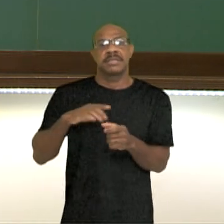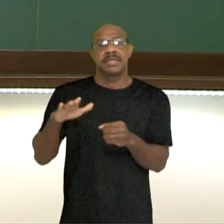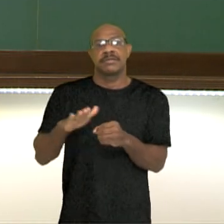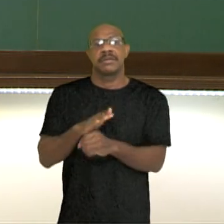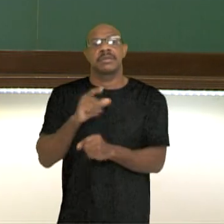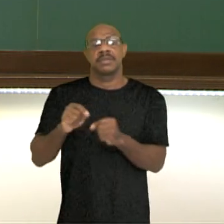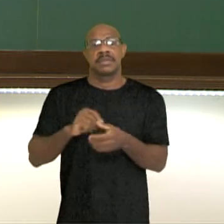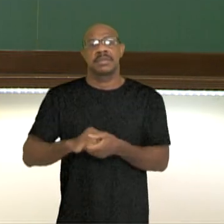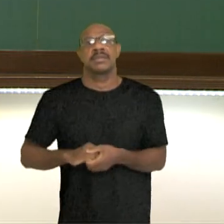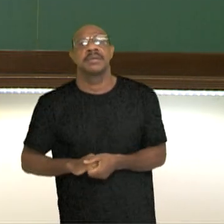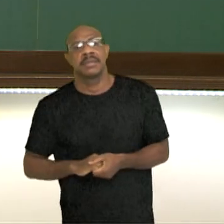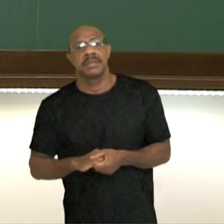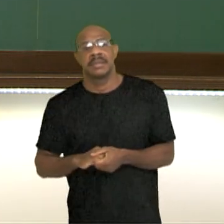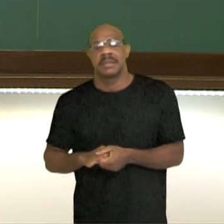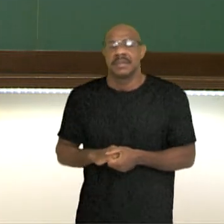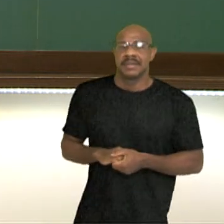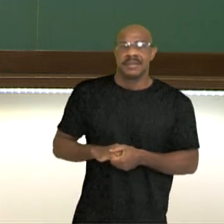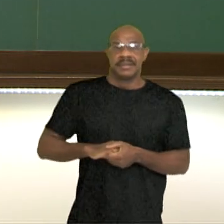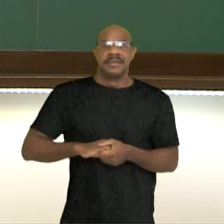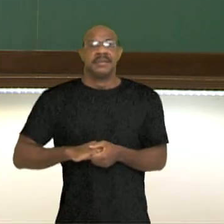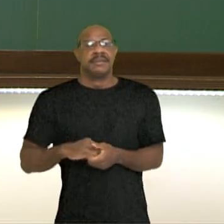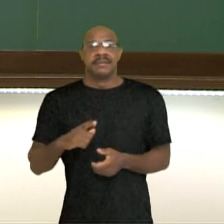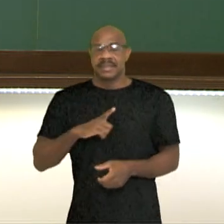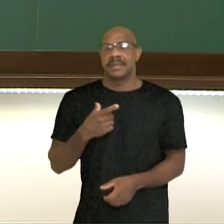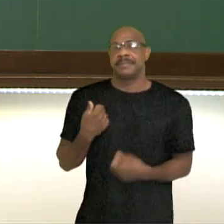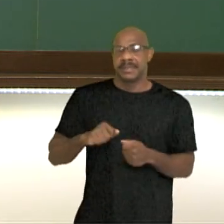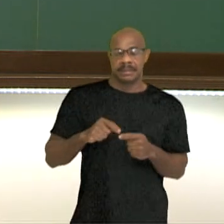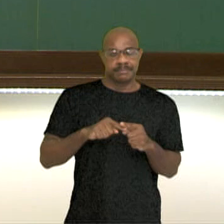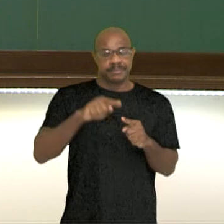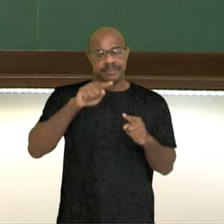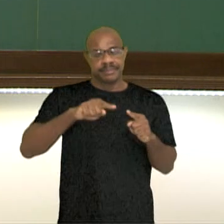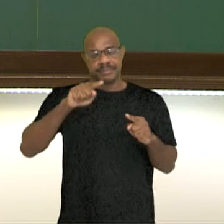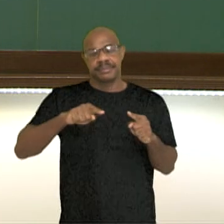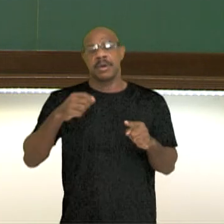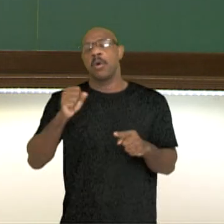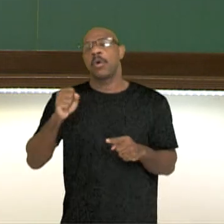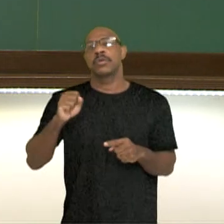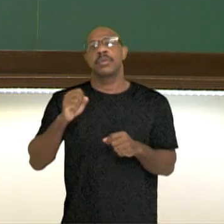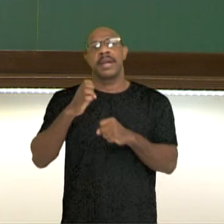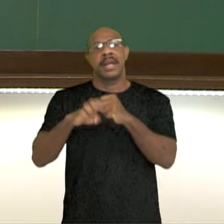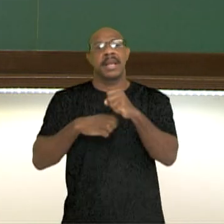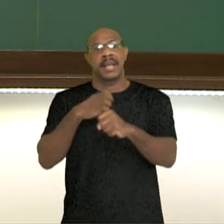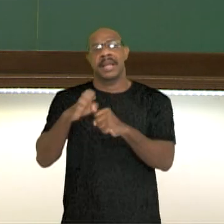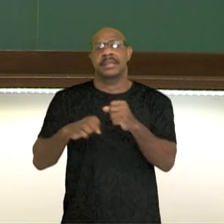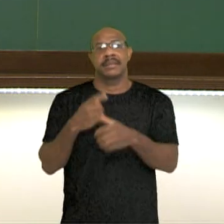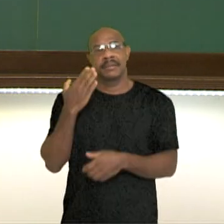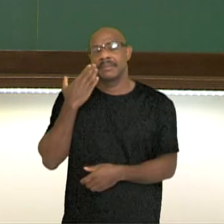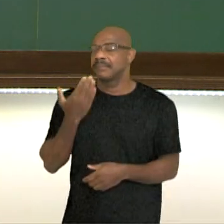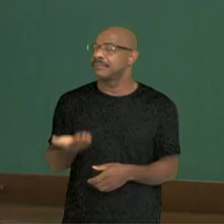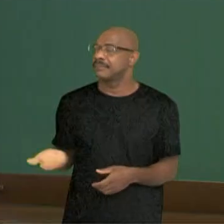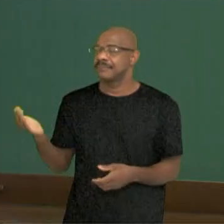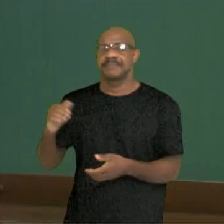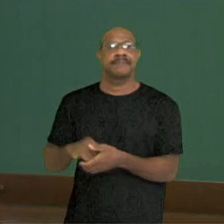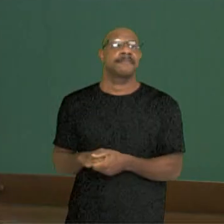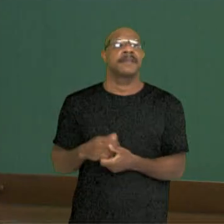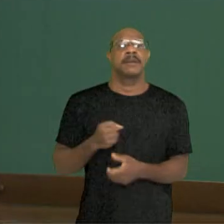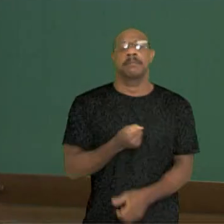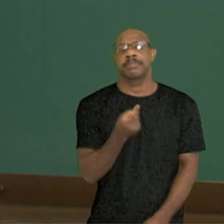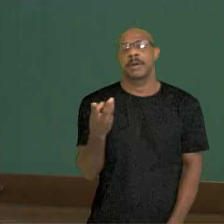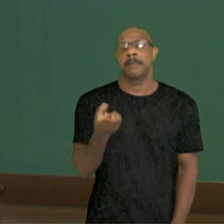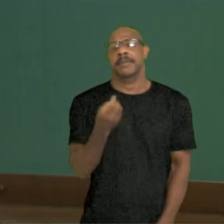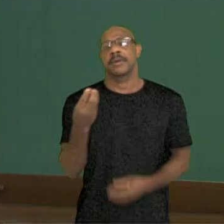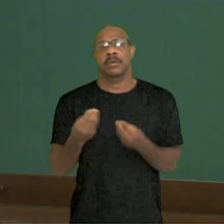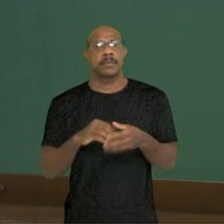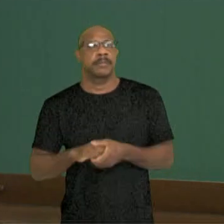a sua valência, o seu último nível com 8 elétrons. Esta é a regra do octeto. Observe, nós temos aqui um gás nobre